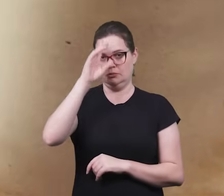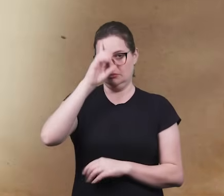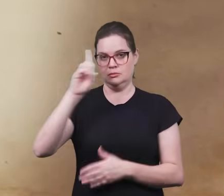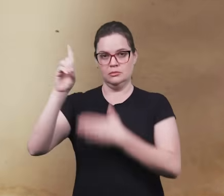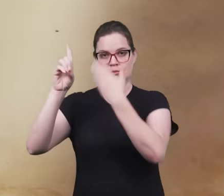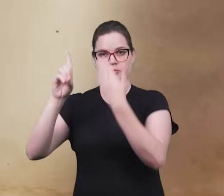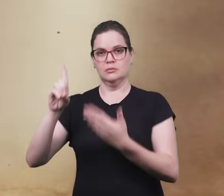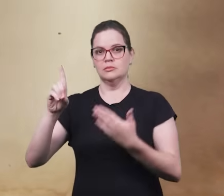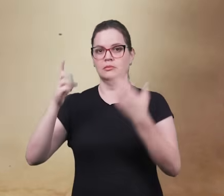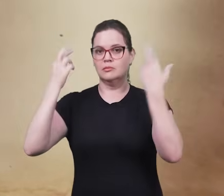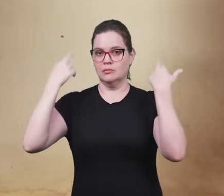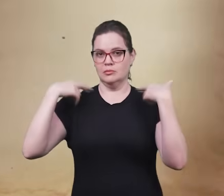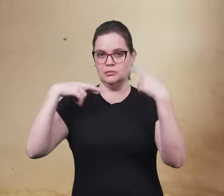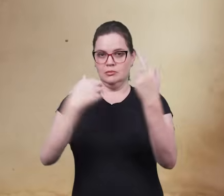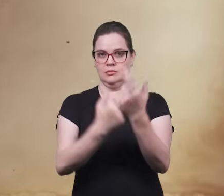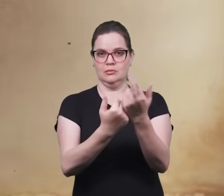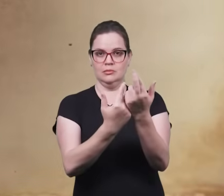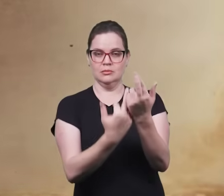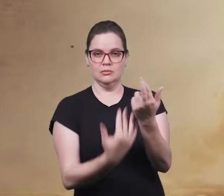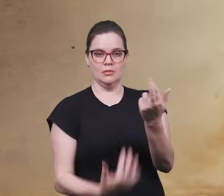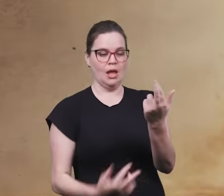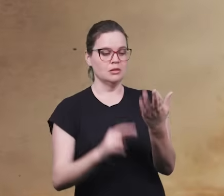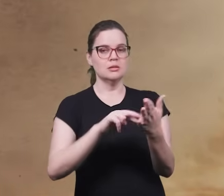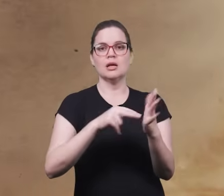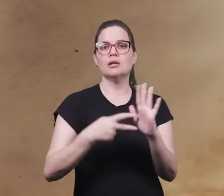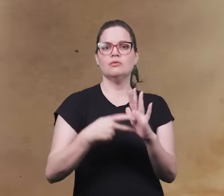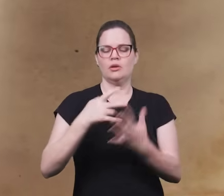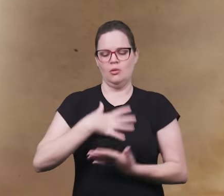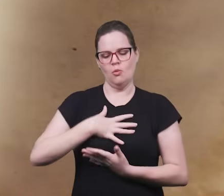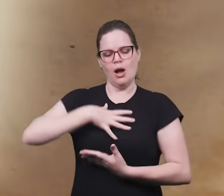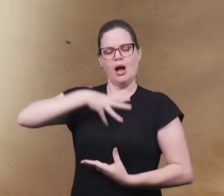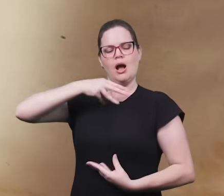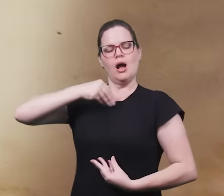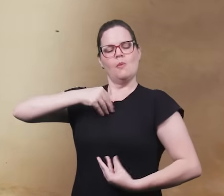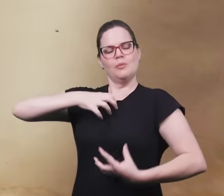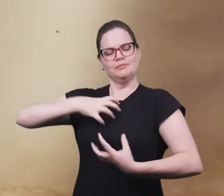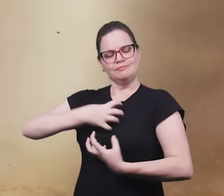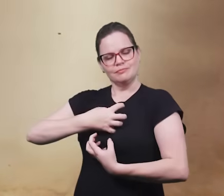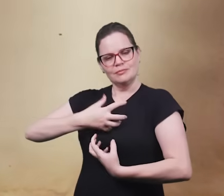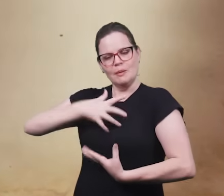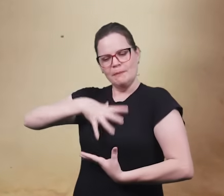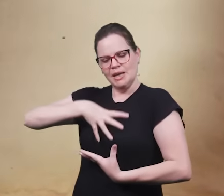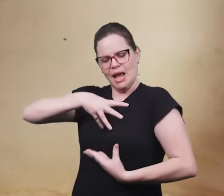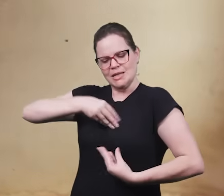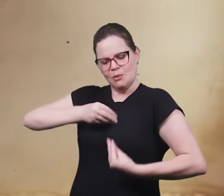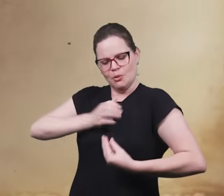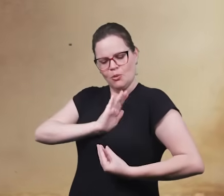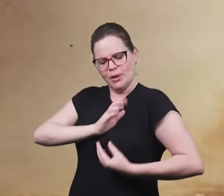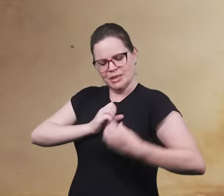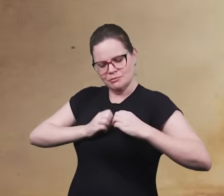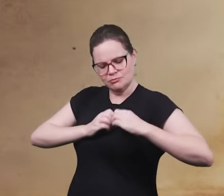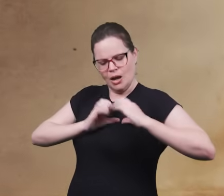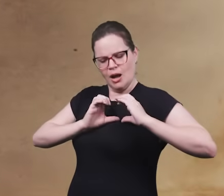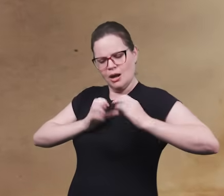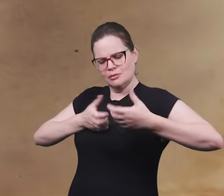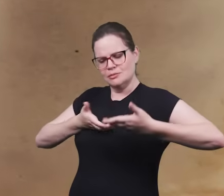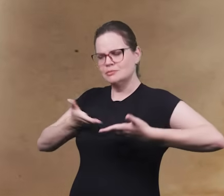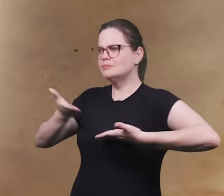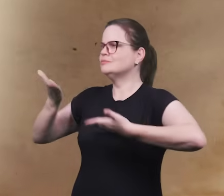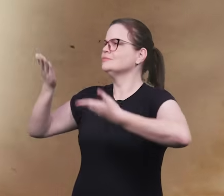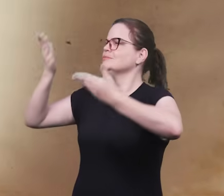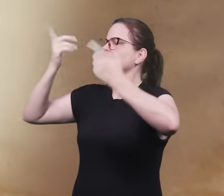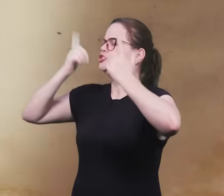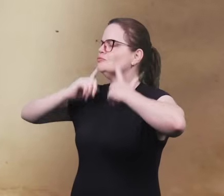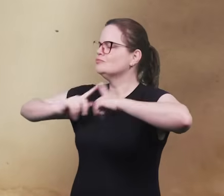Deus são o espírito quebrantado. A um coração quebrantado e contrito